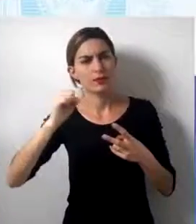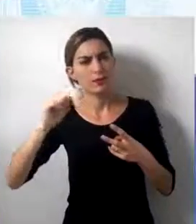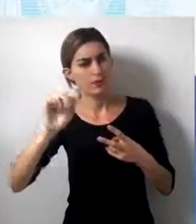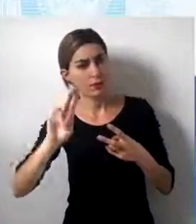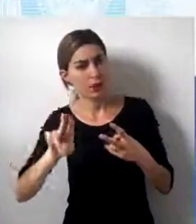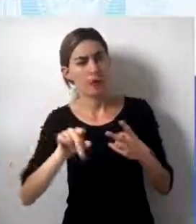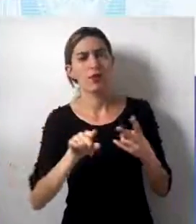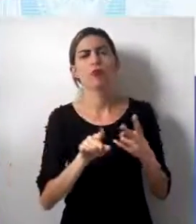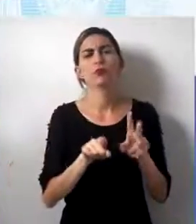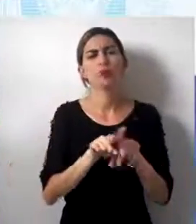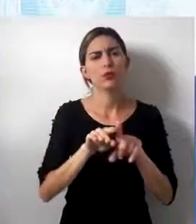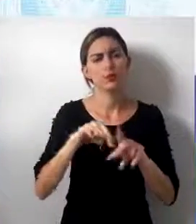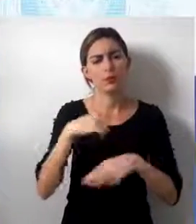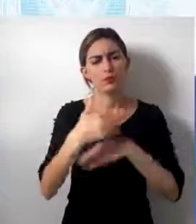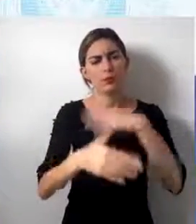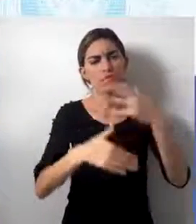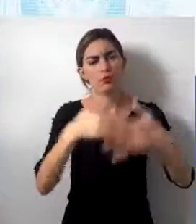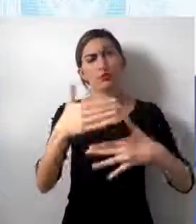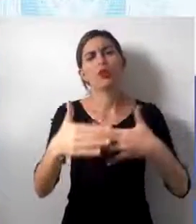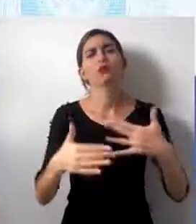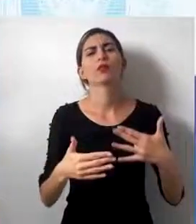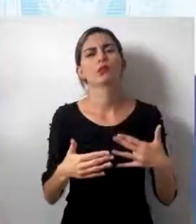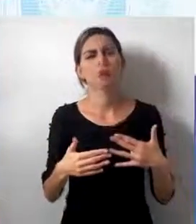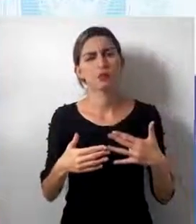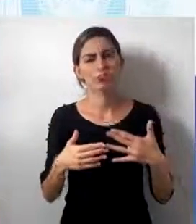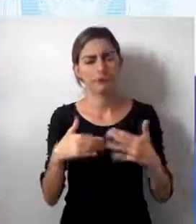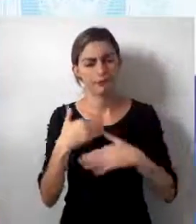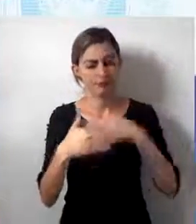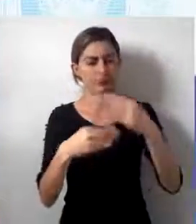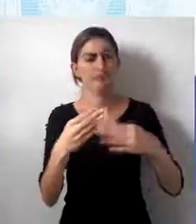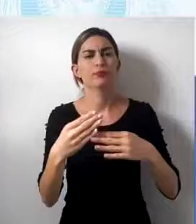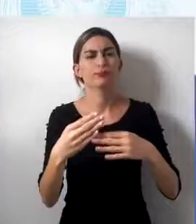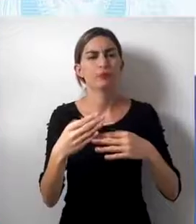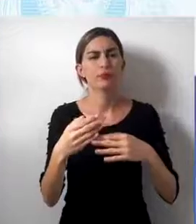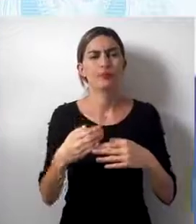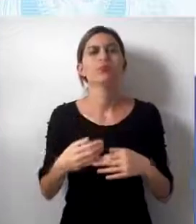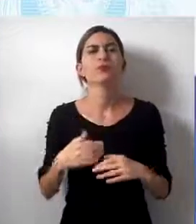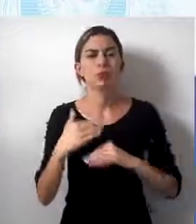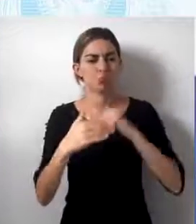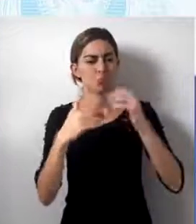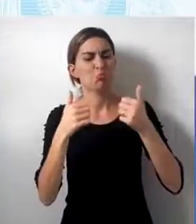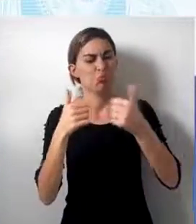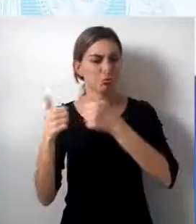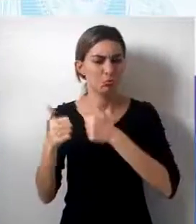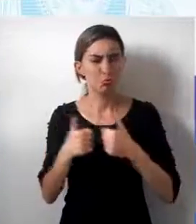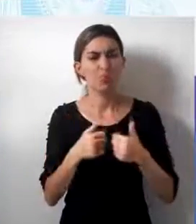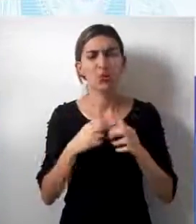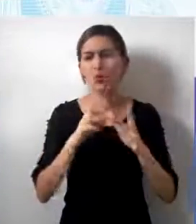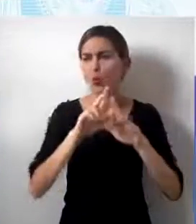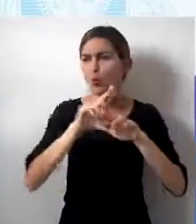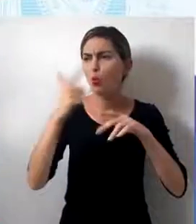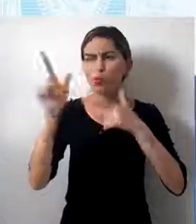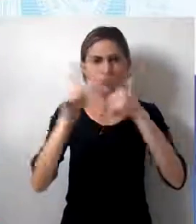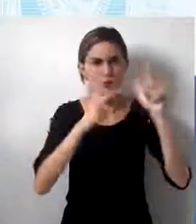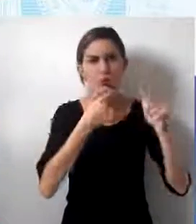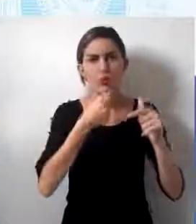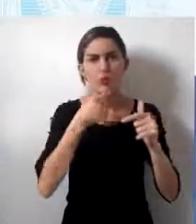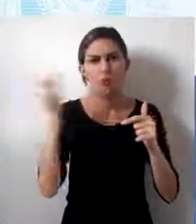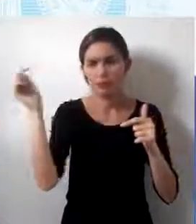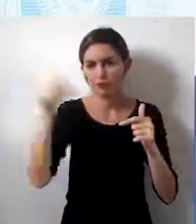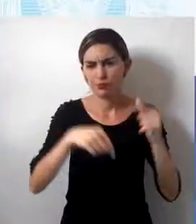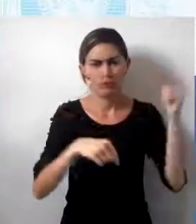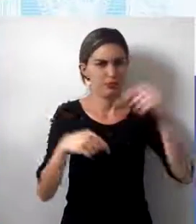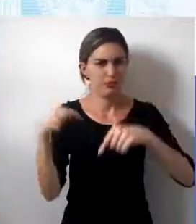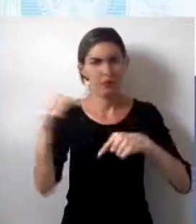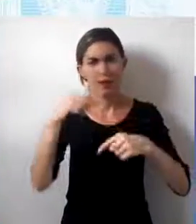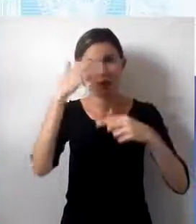Nordeste, também implementou um processo de desenvolvimento considerável. Enfim, muitos outros que